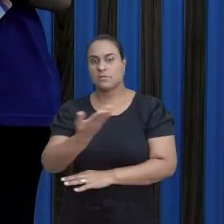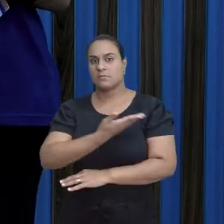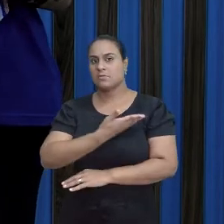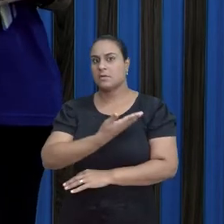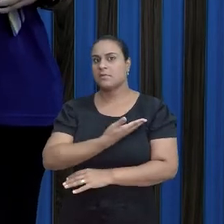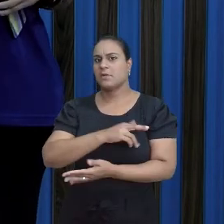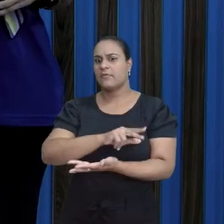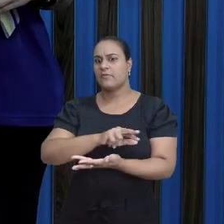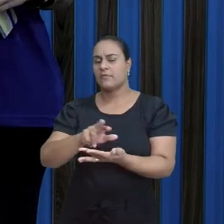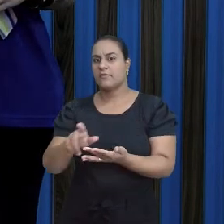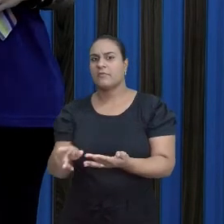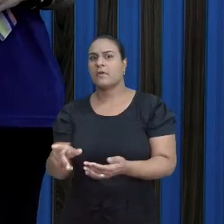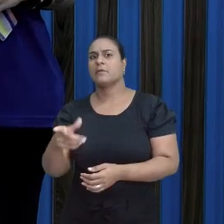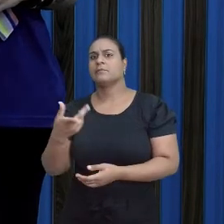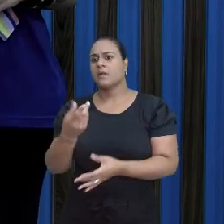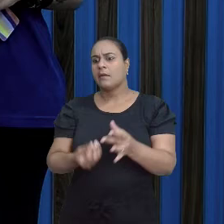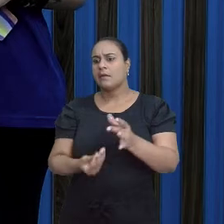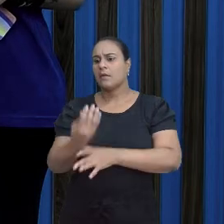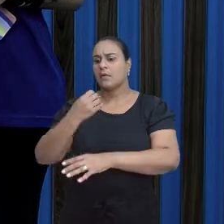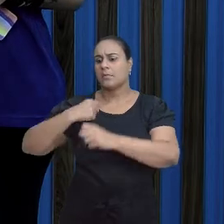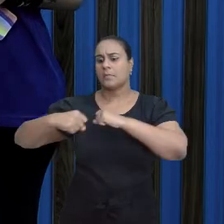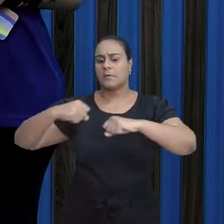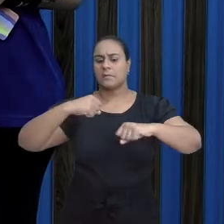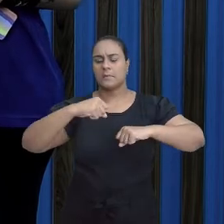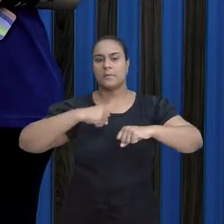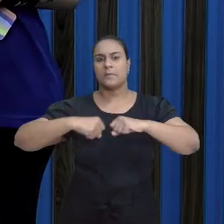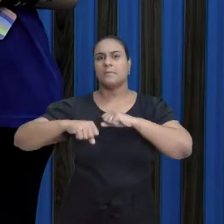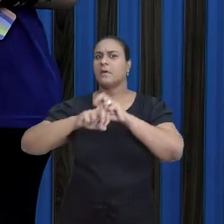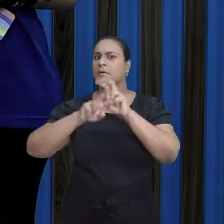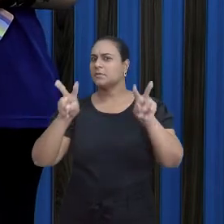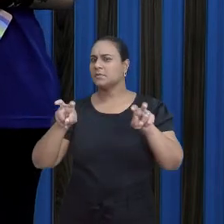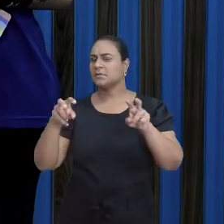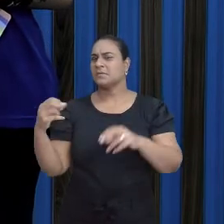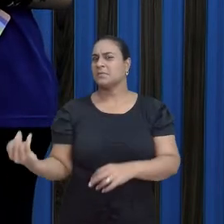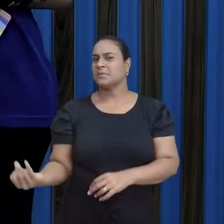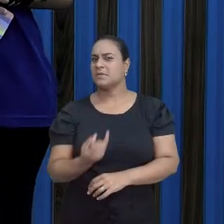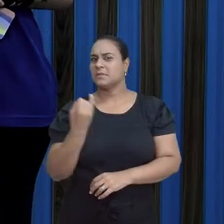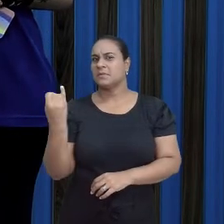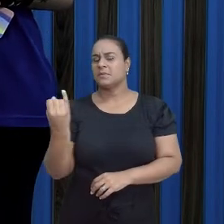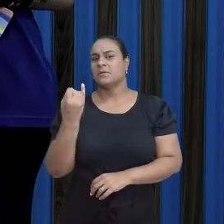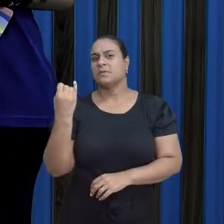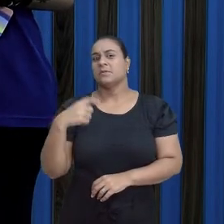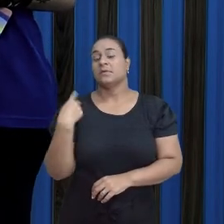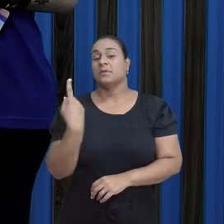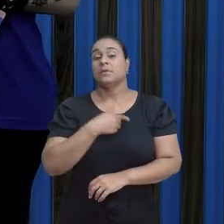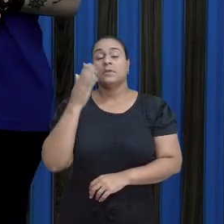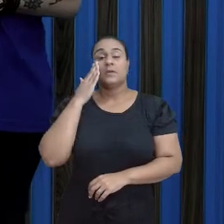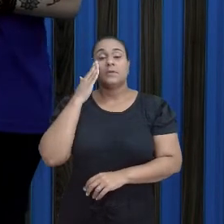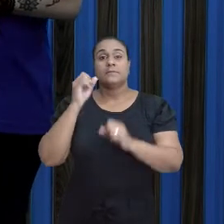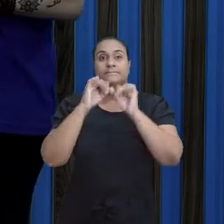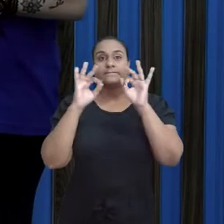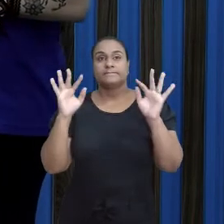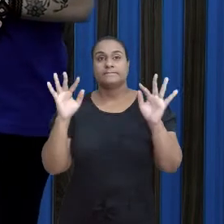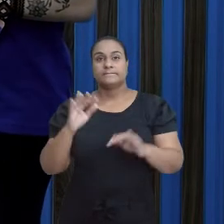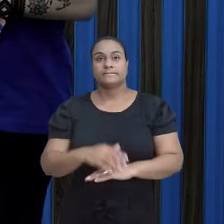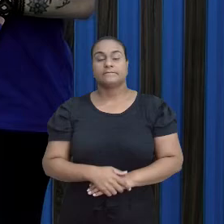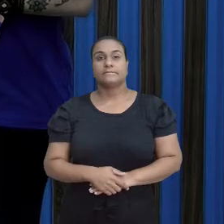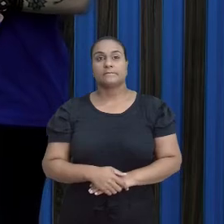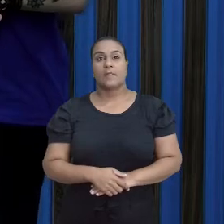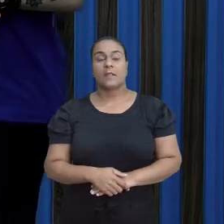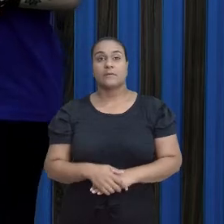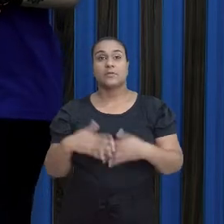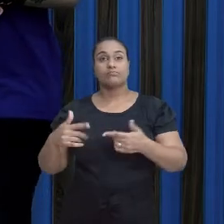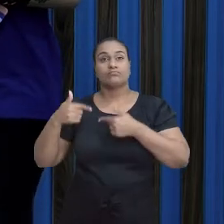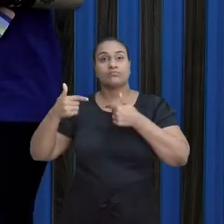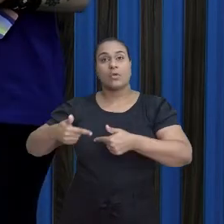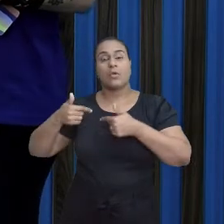e criar uma discussão em torno dessa temática que é tão importante a gente entender. Então,